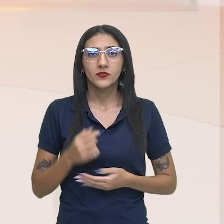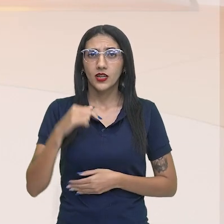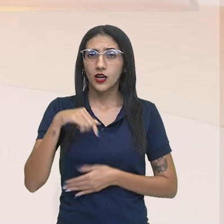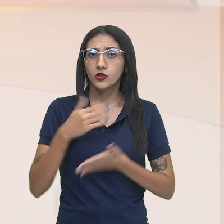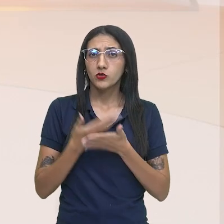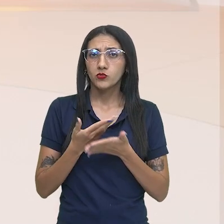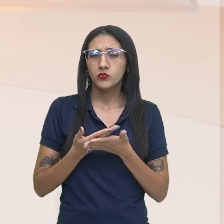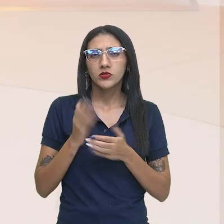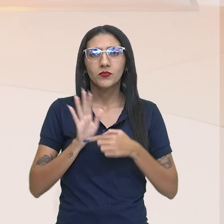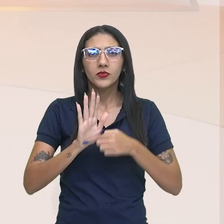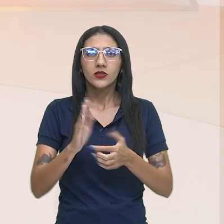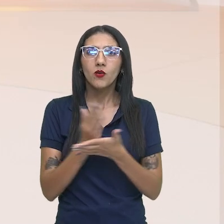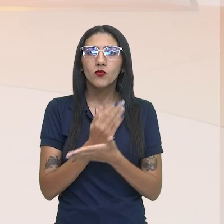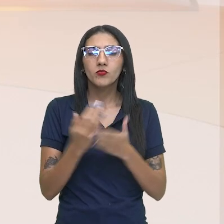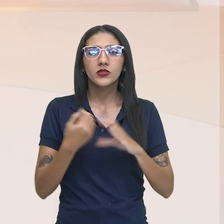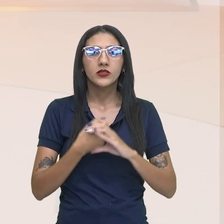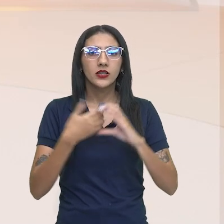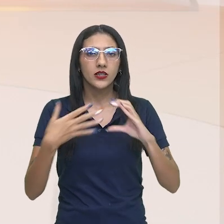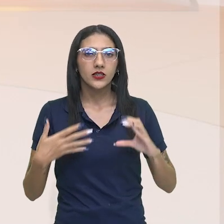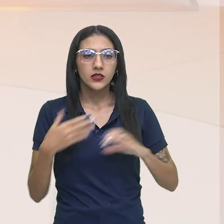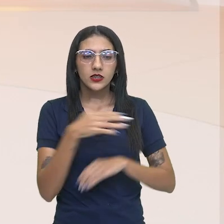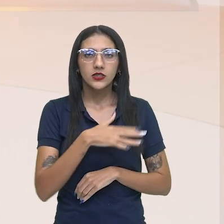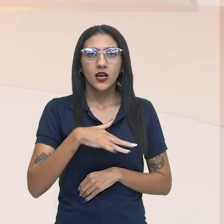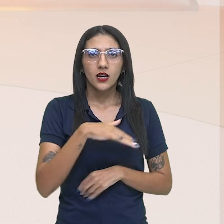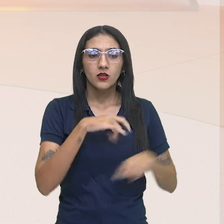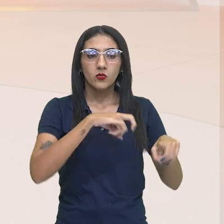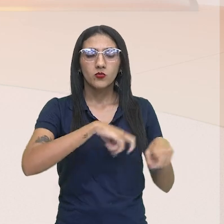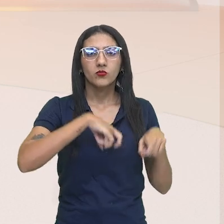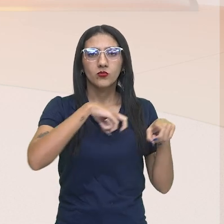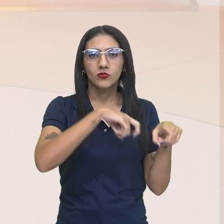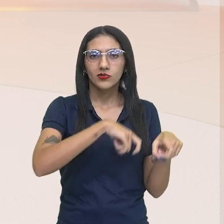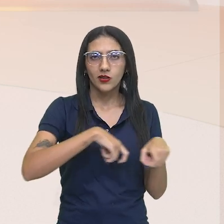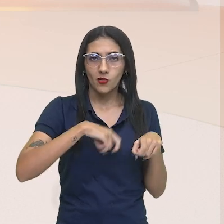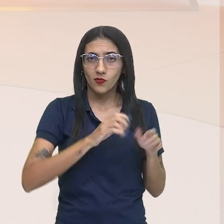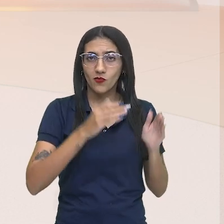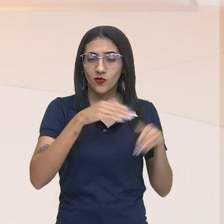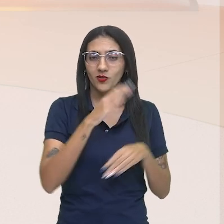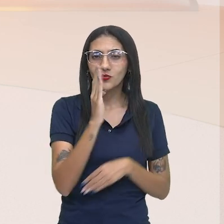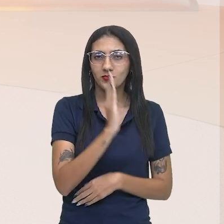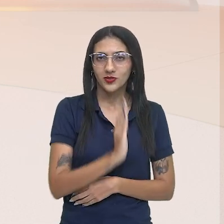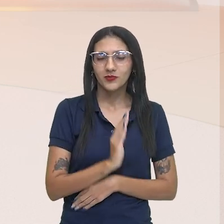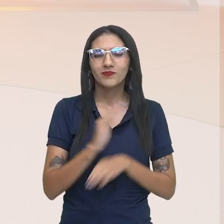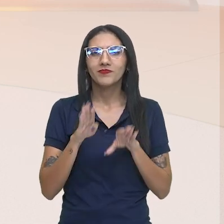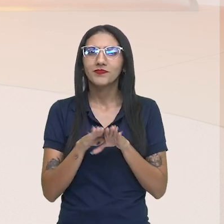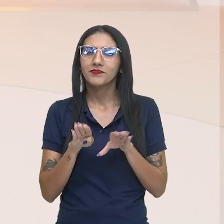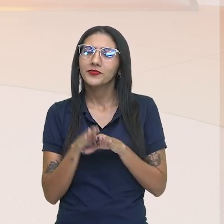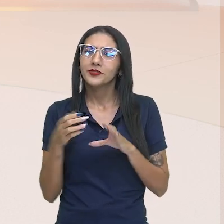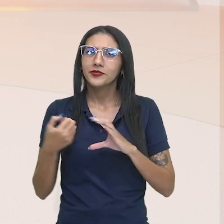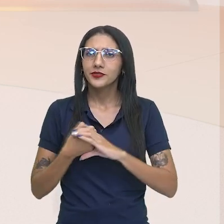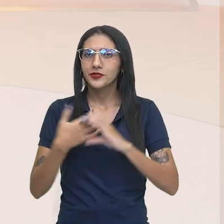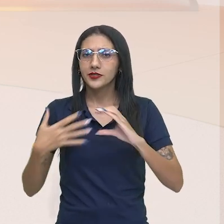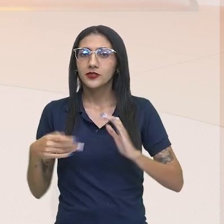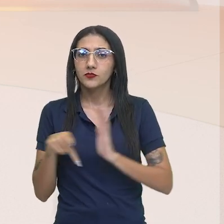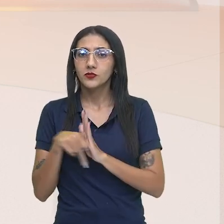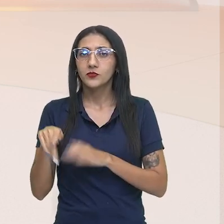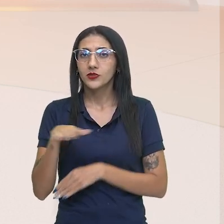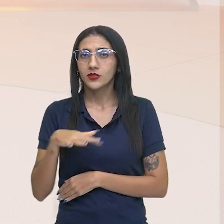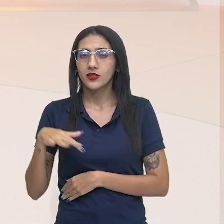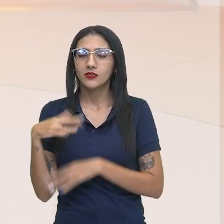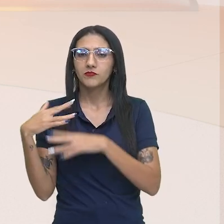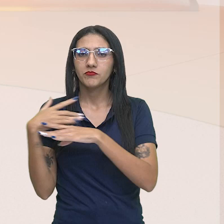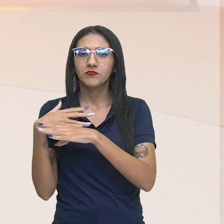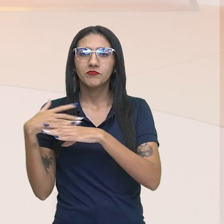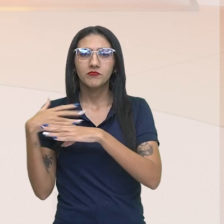algumas características do chamado meio rural, né, no Brasil, com foco no Brasil, e também algumas características do meio urbano,